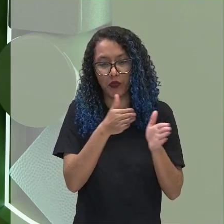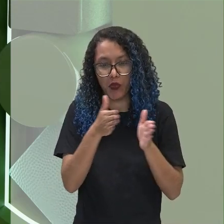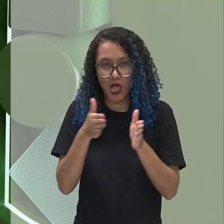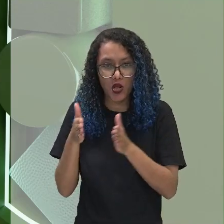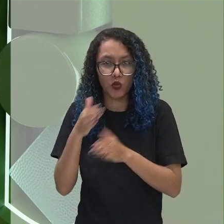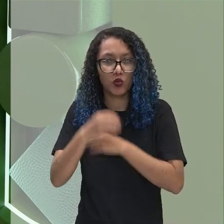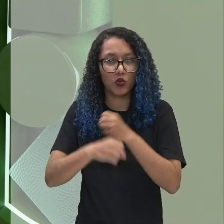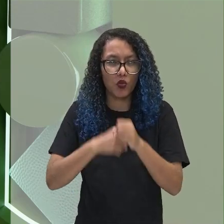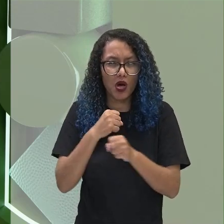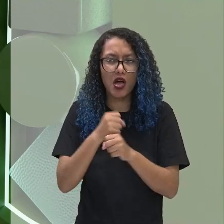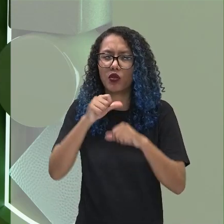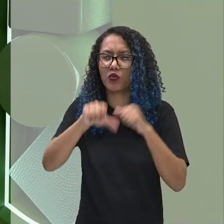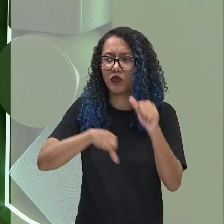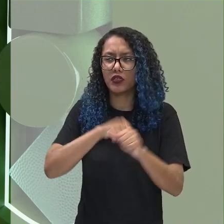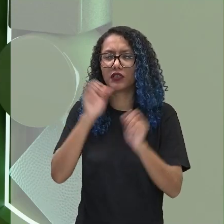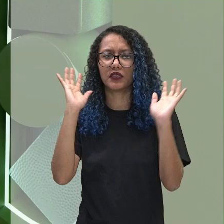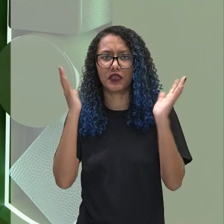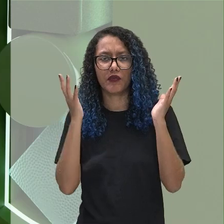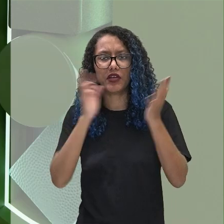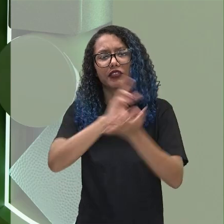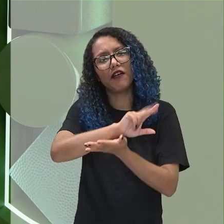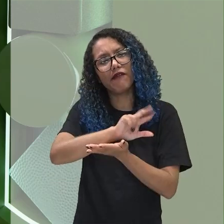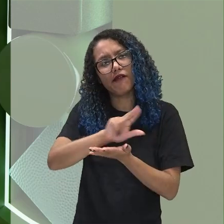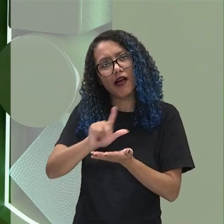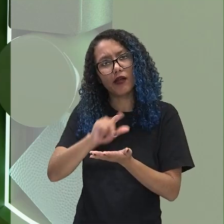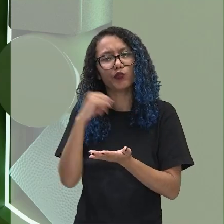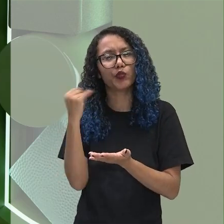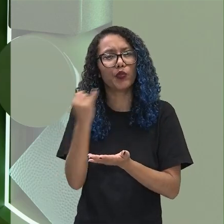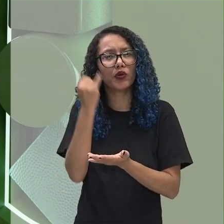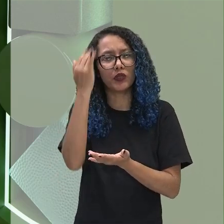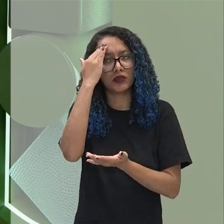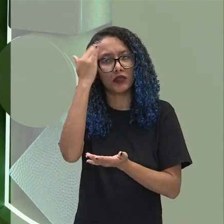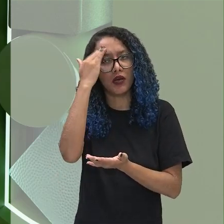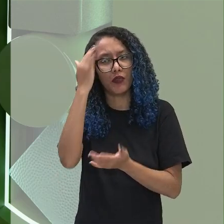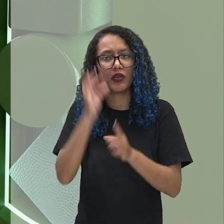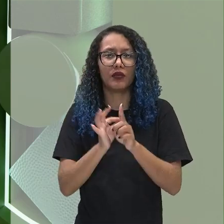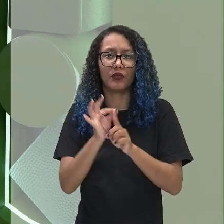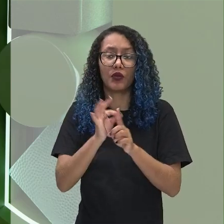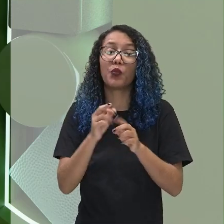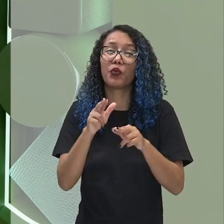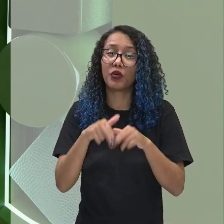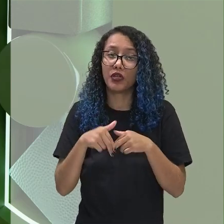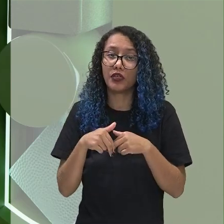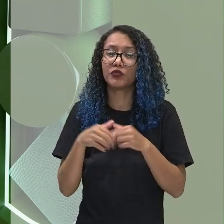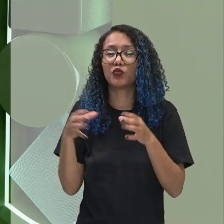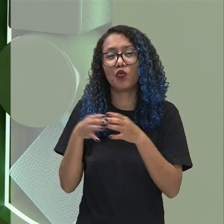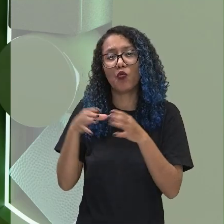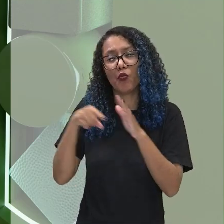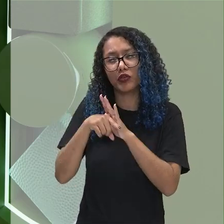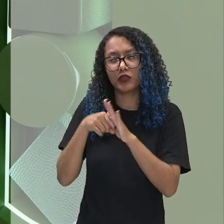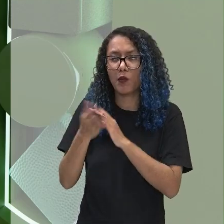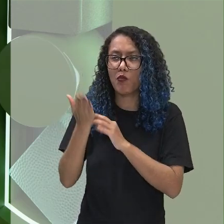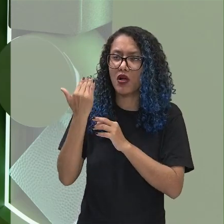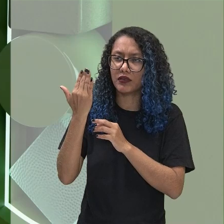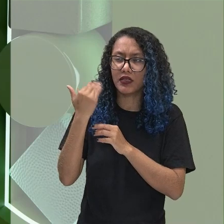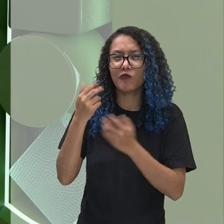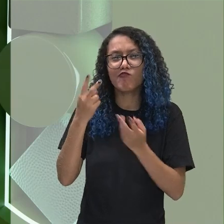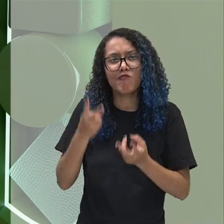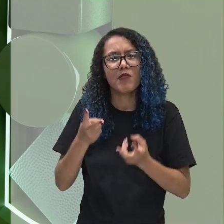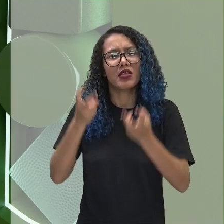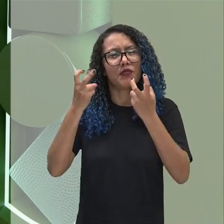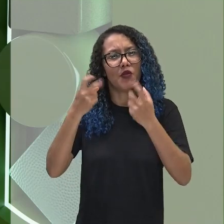climáticas. Então, ali os pesquisadores, né, antigos viram a necessidade